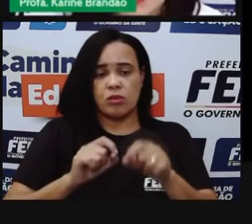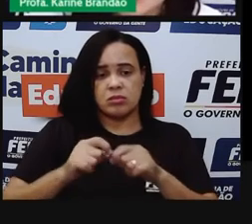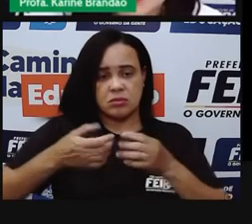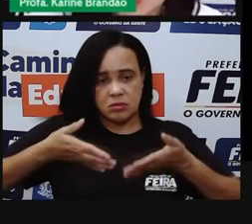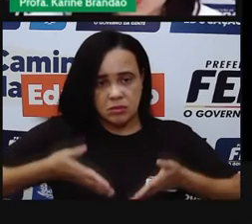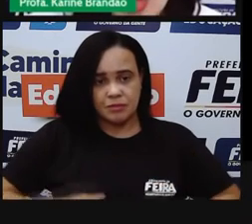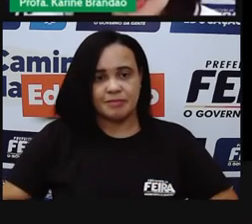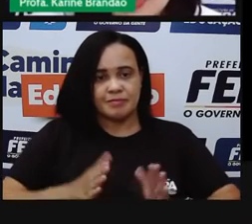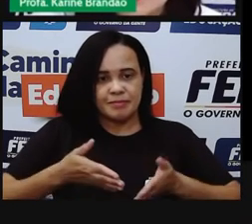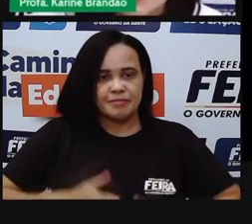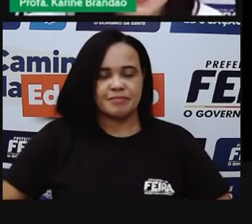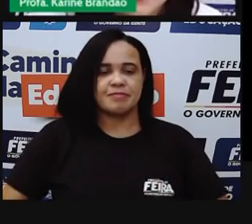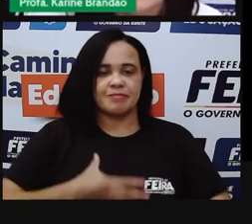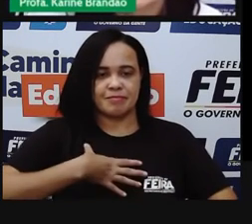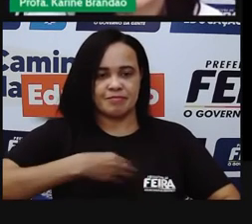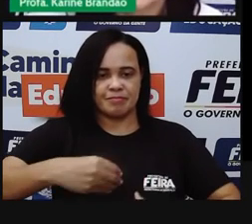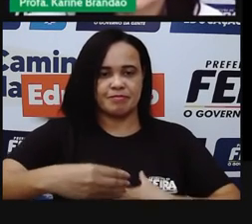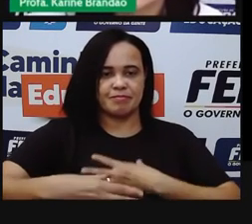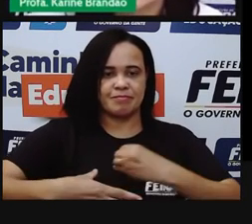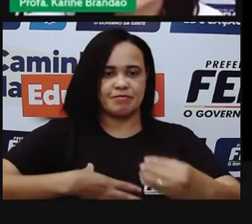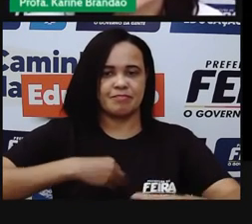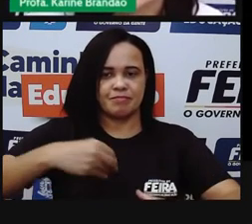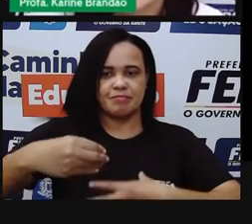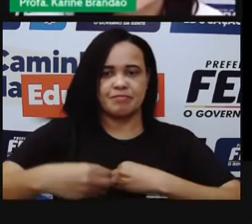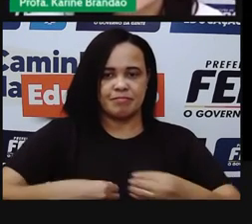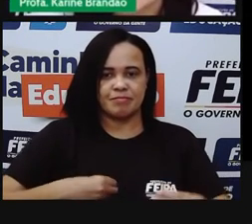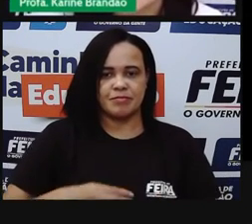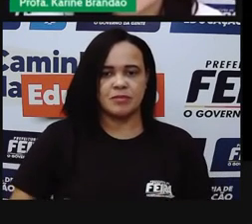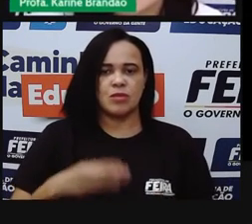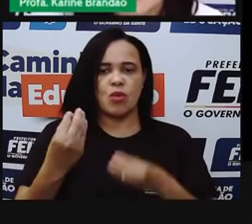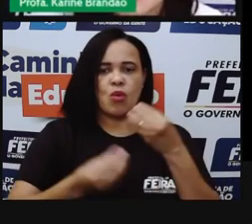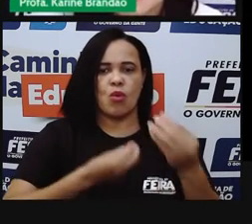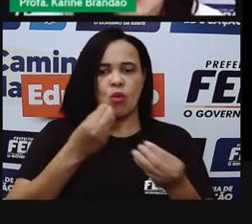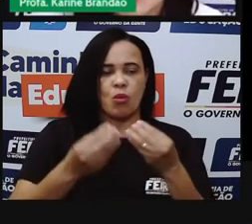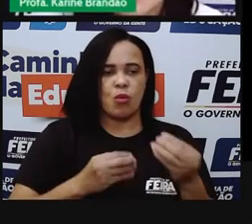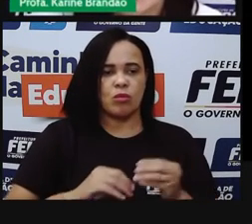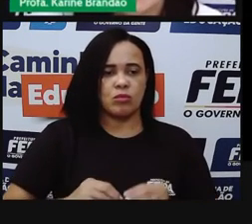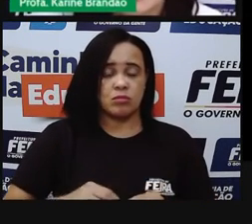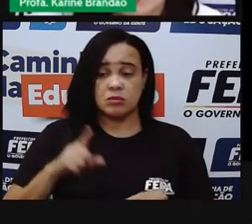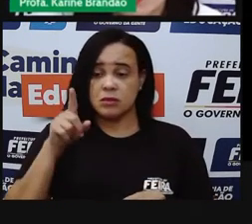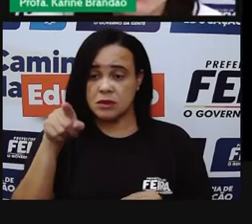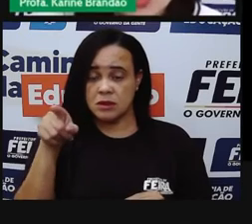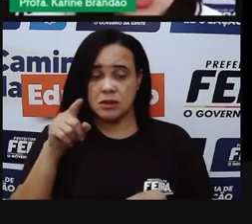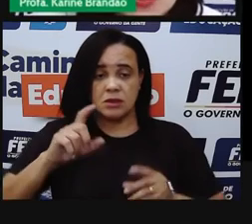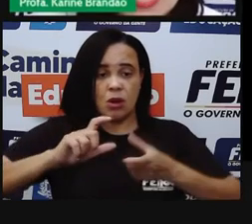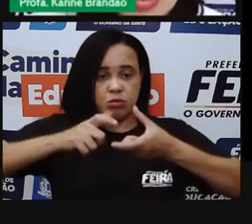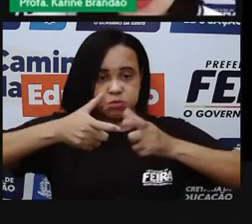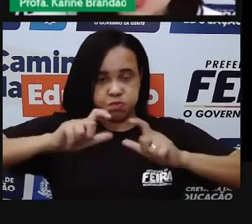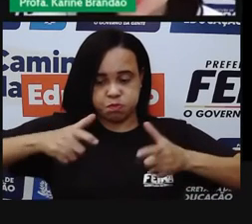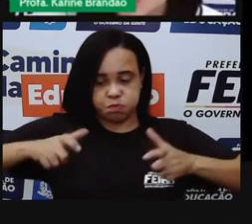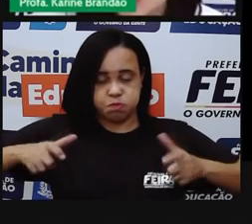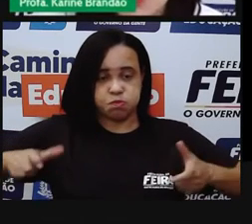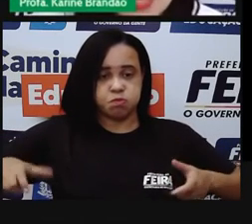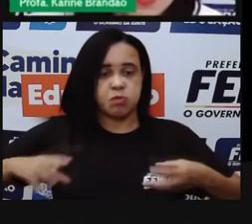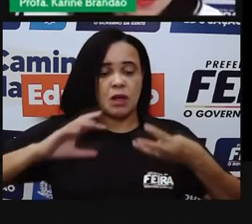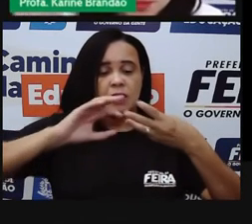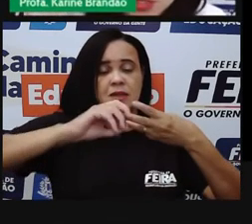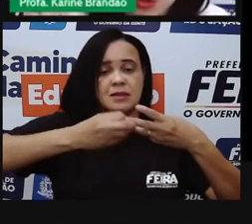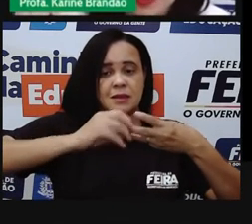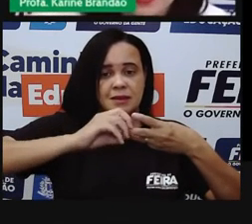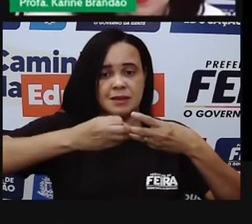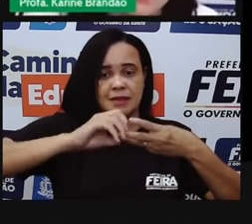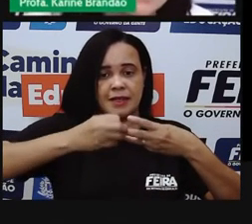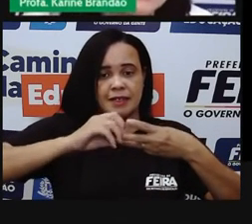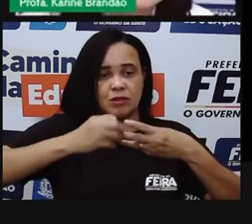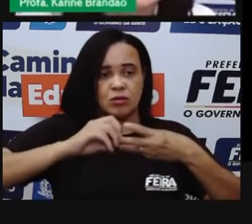reprodução assexuada, né, gerando indivíduos. Essa célula se duplicou de uma célula, gerou duas,